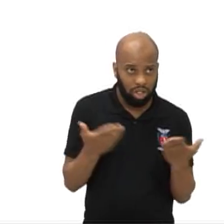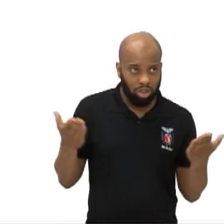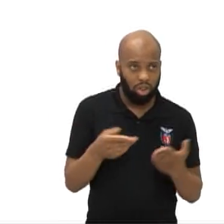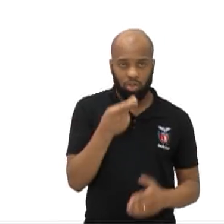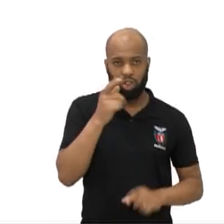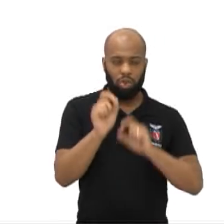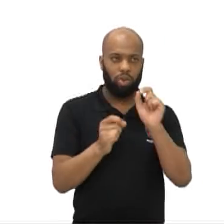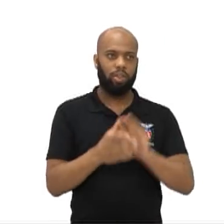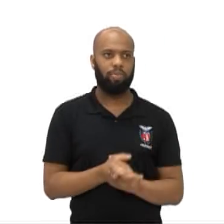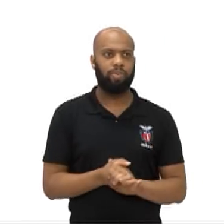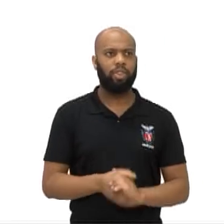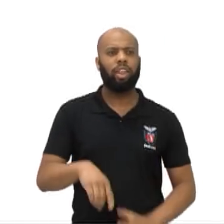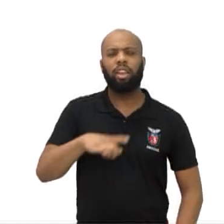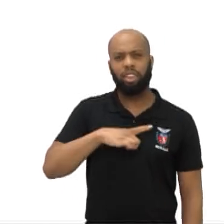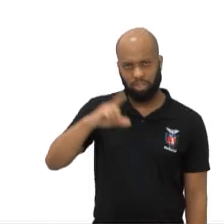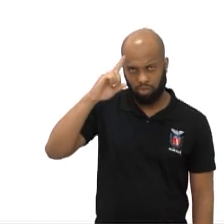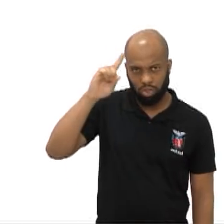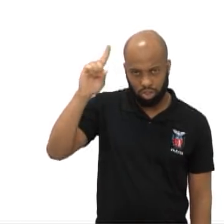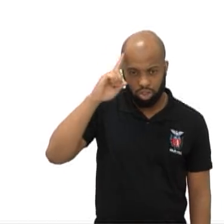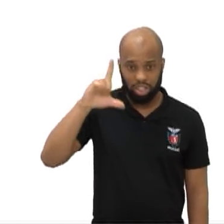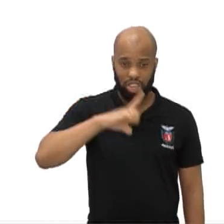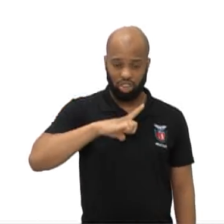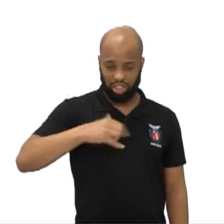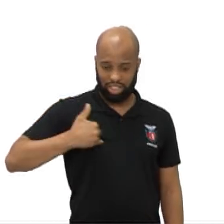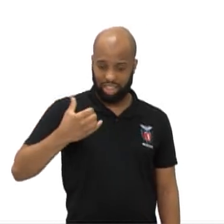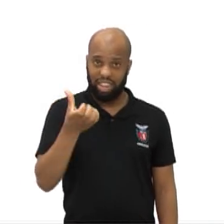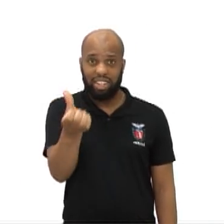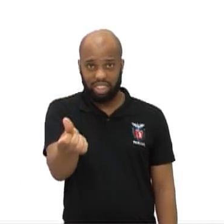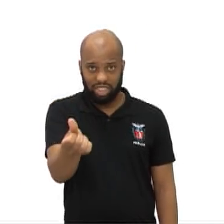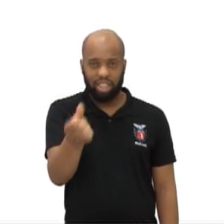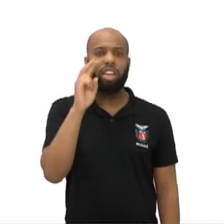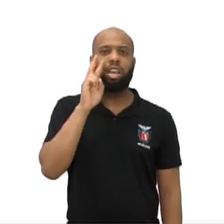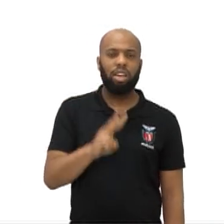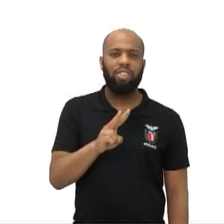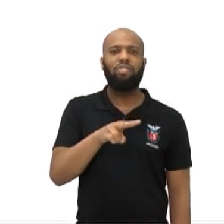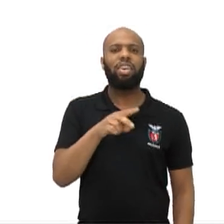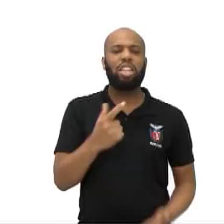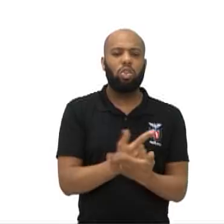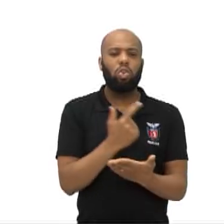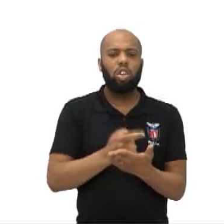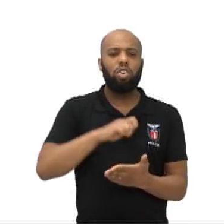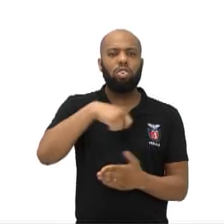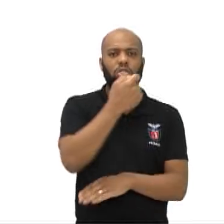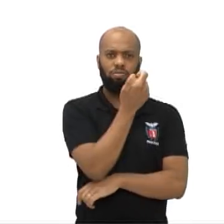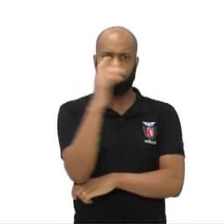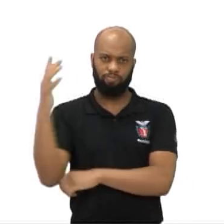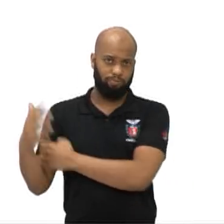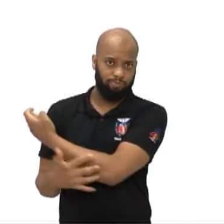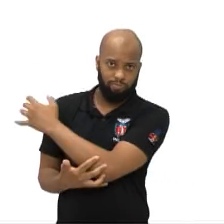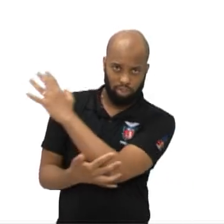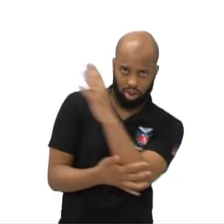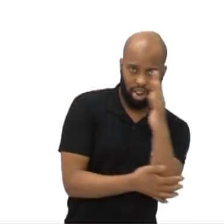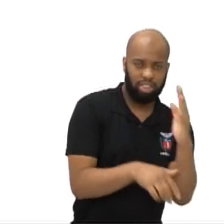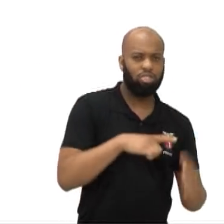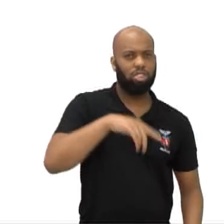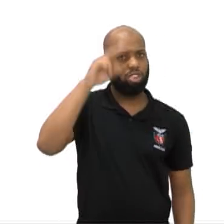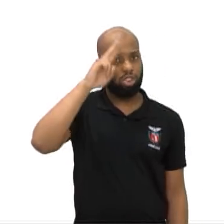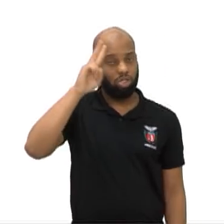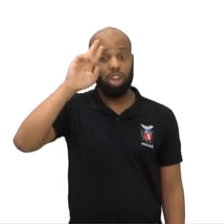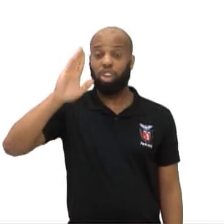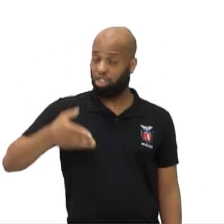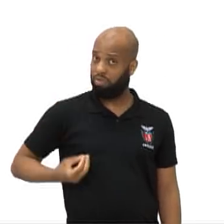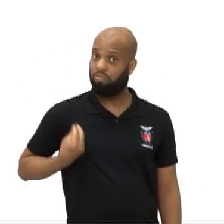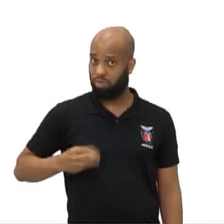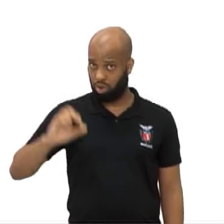diz assim: certa vez, quando tinha 6 anos, vi num livro sobre a Floresta Virgem Histórias